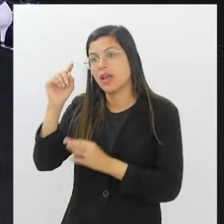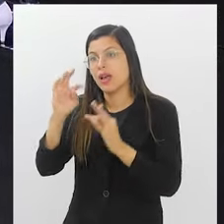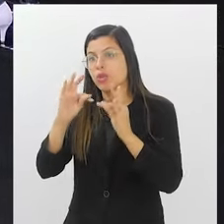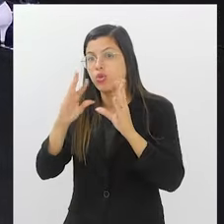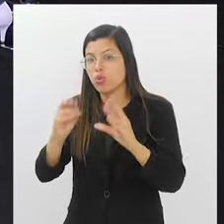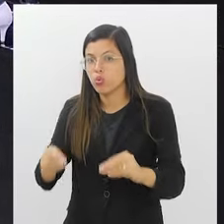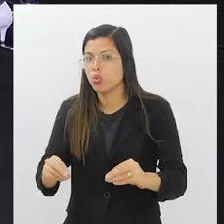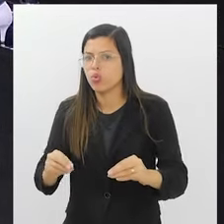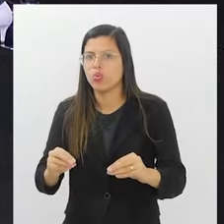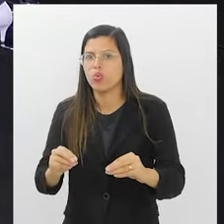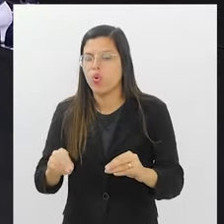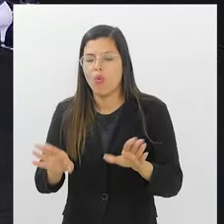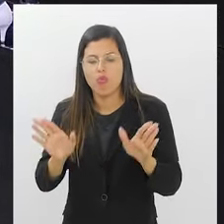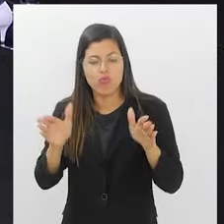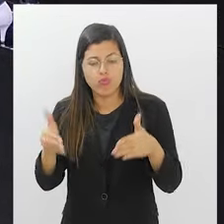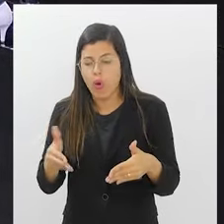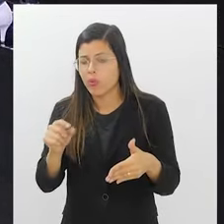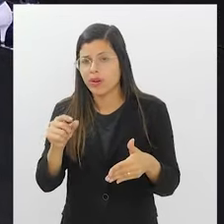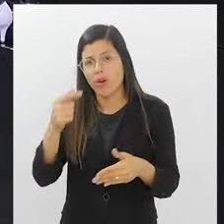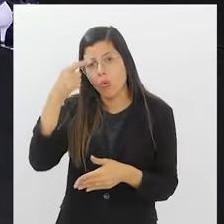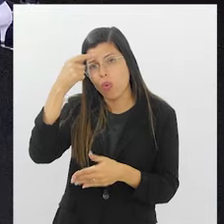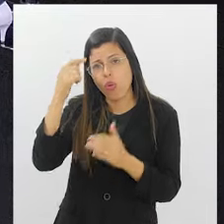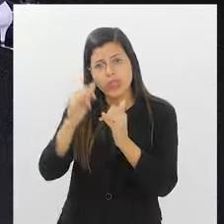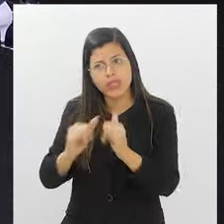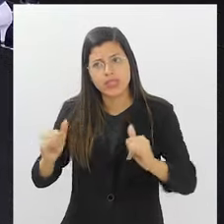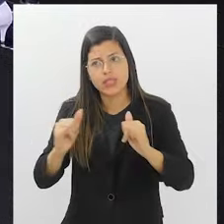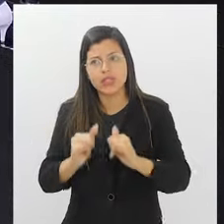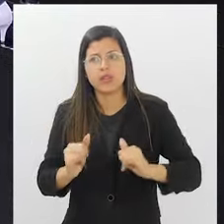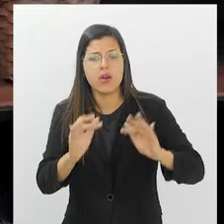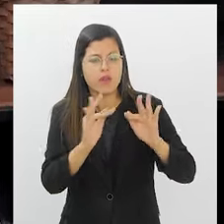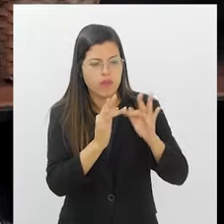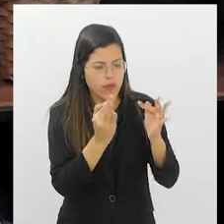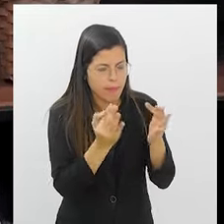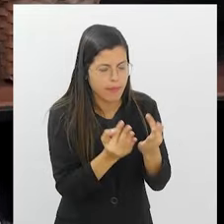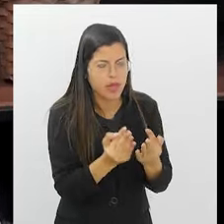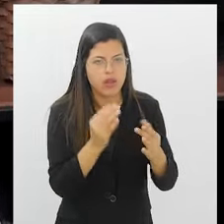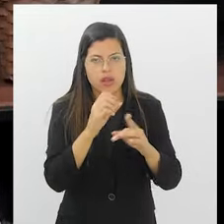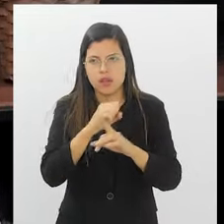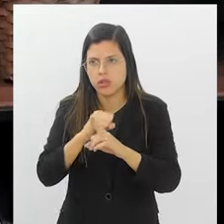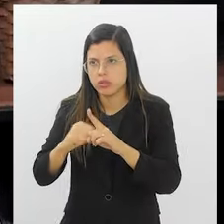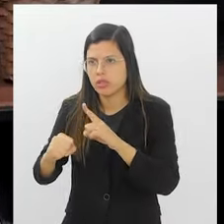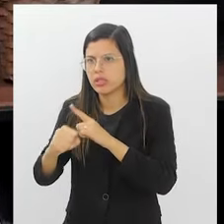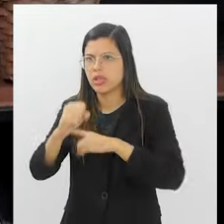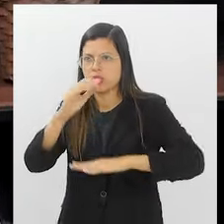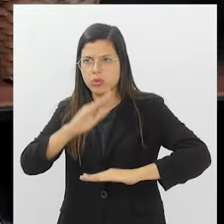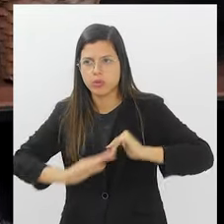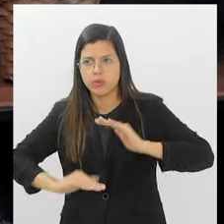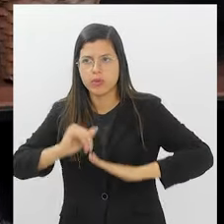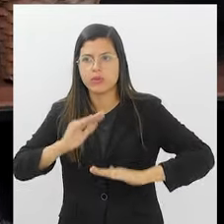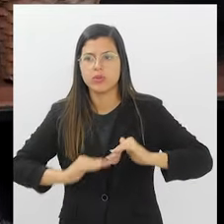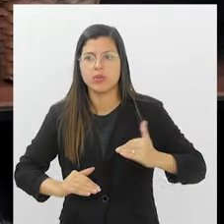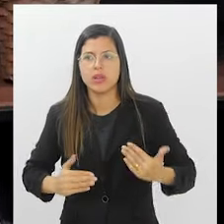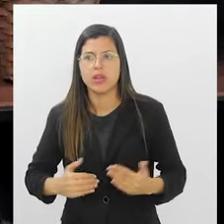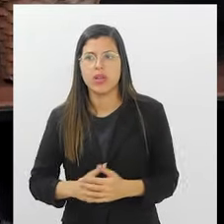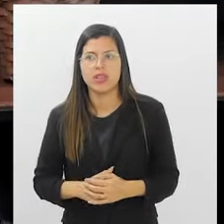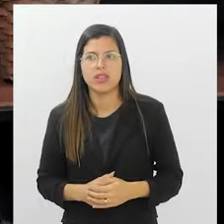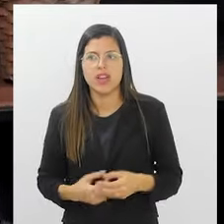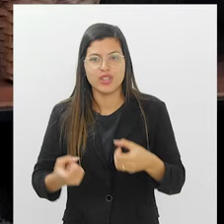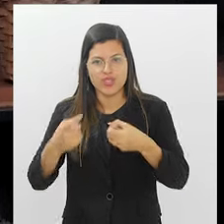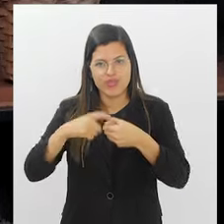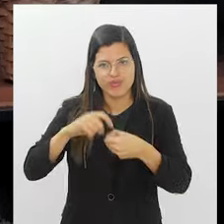tudo permeia na conscientização, né? Conscientização da família, conscientização da sociedade, dos